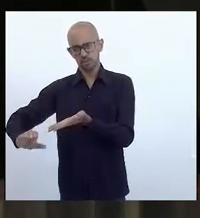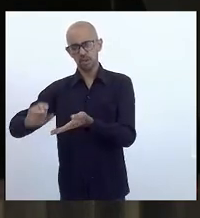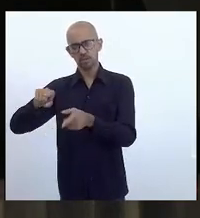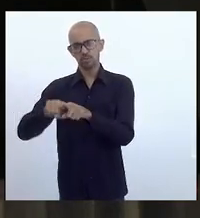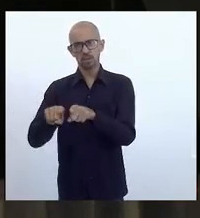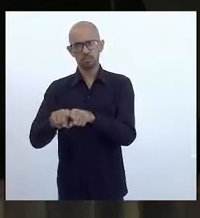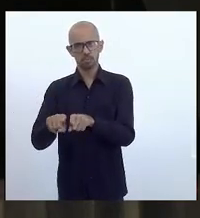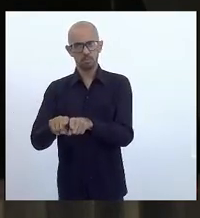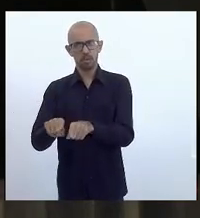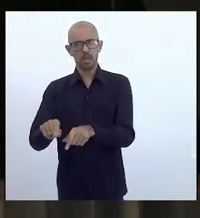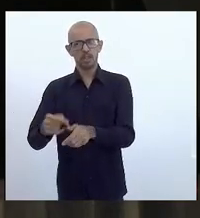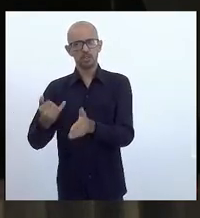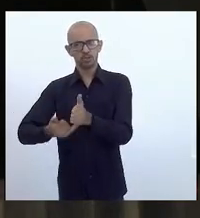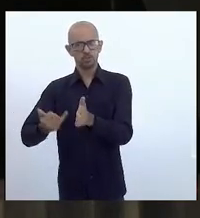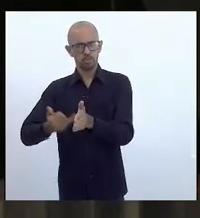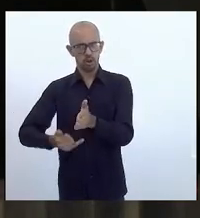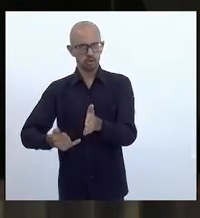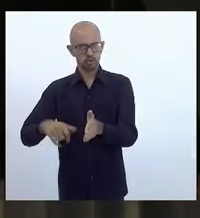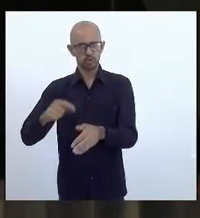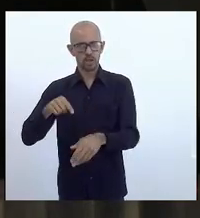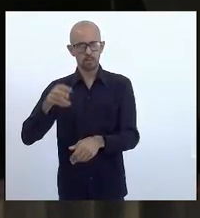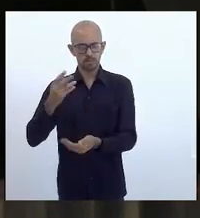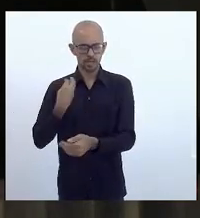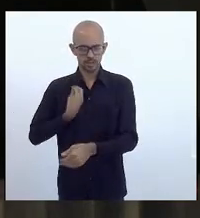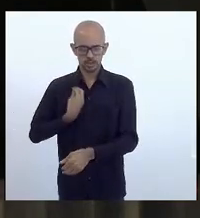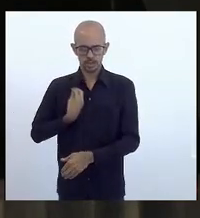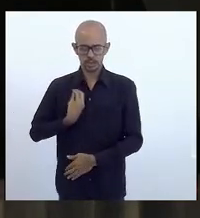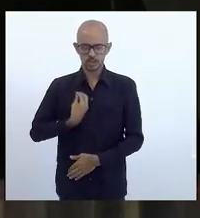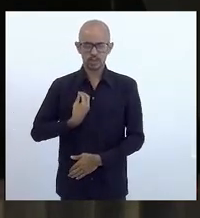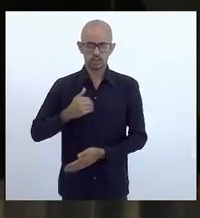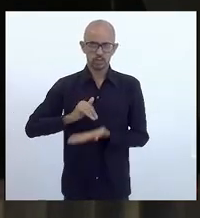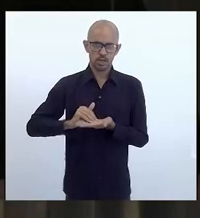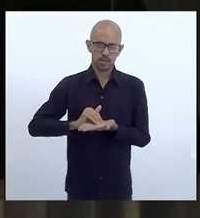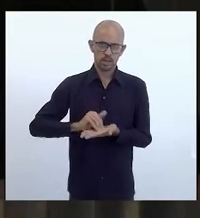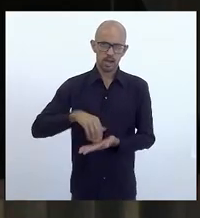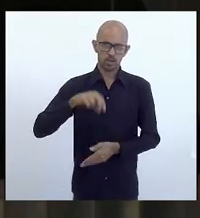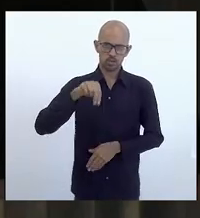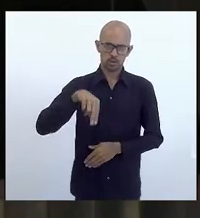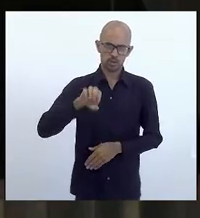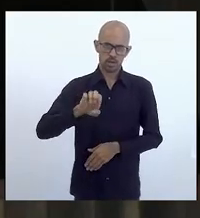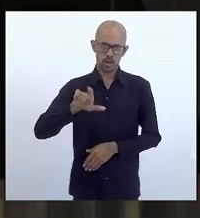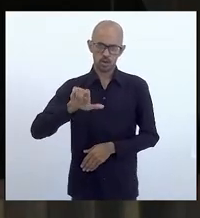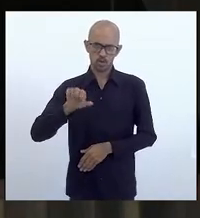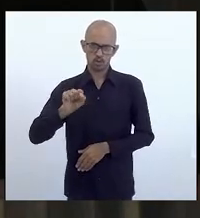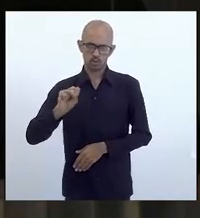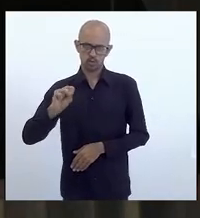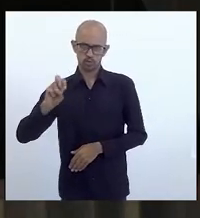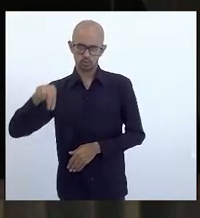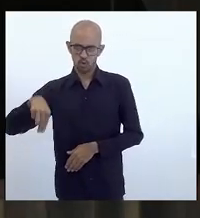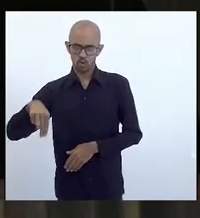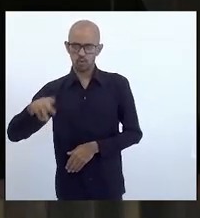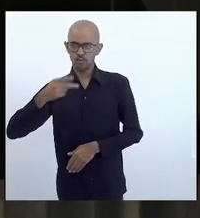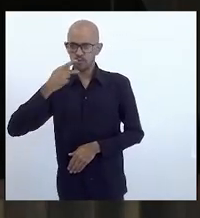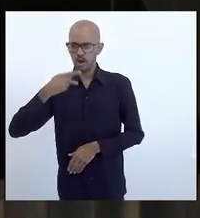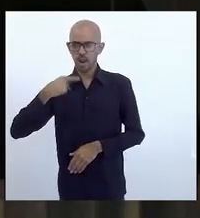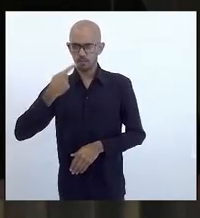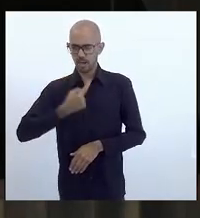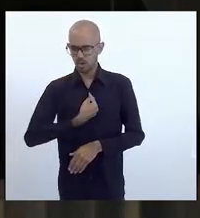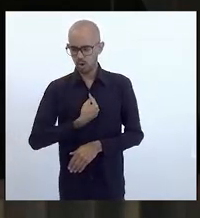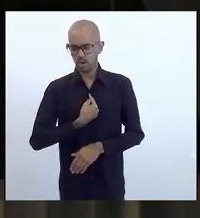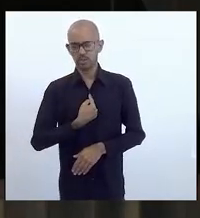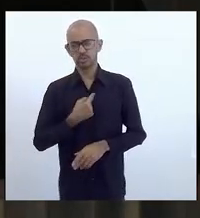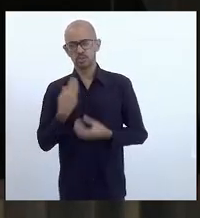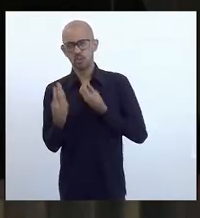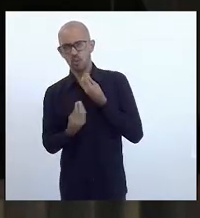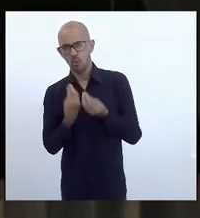Tributação, a presença constante do secretário Nelson Rocha, que nos fala, né, o quanto a